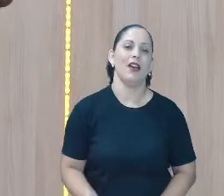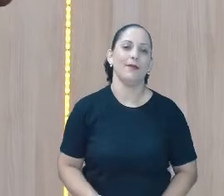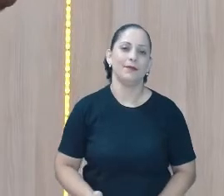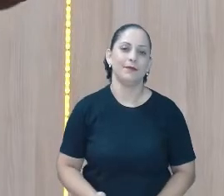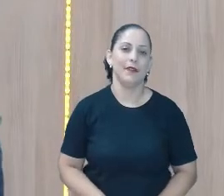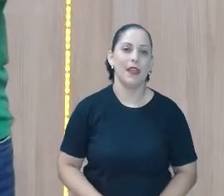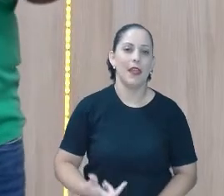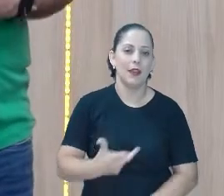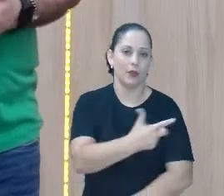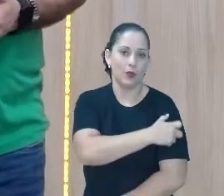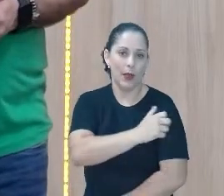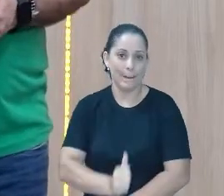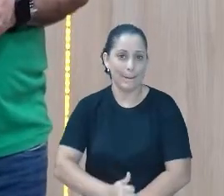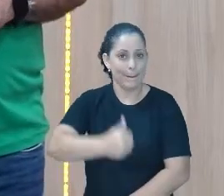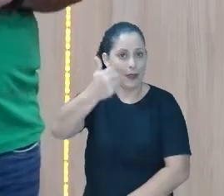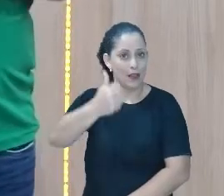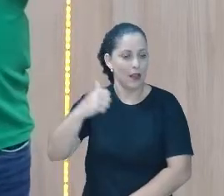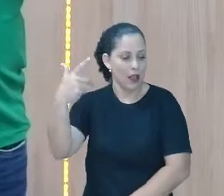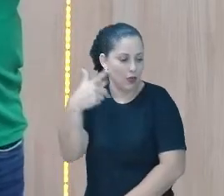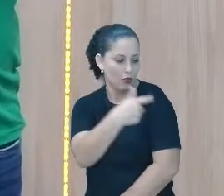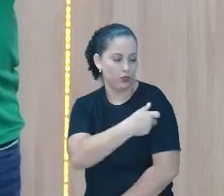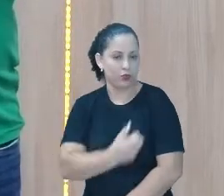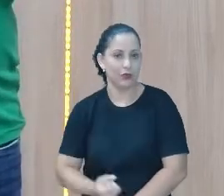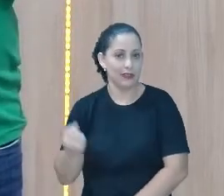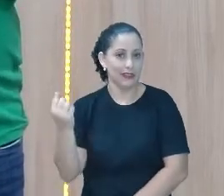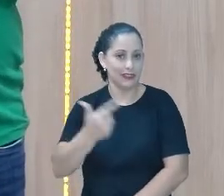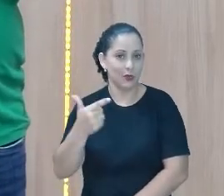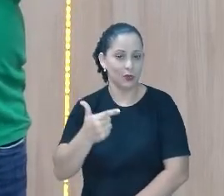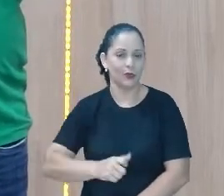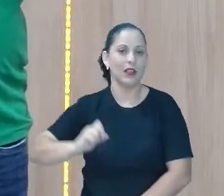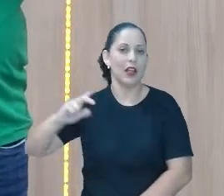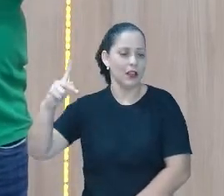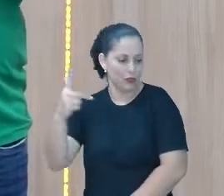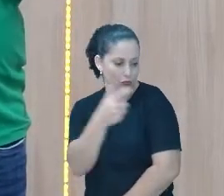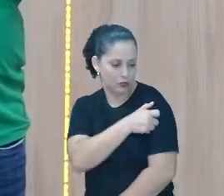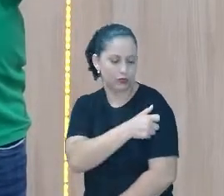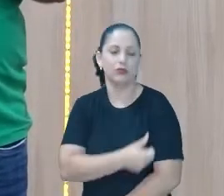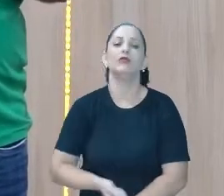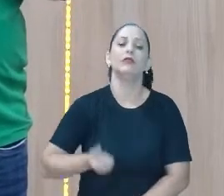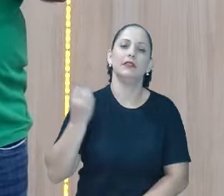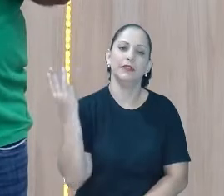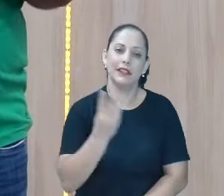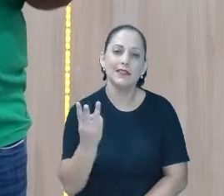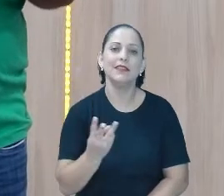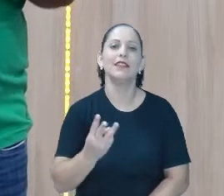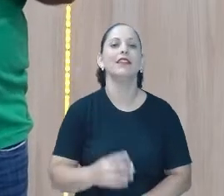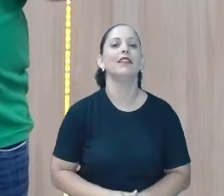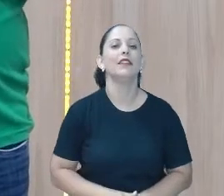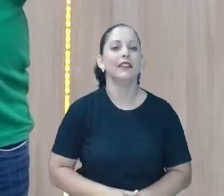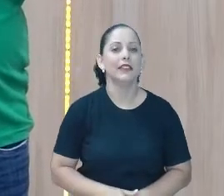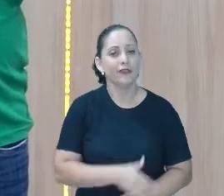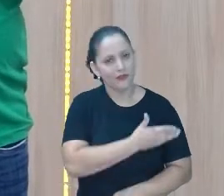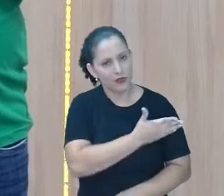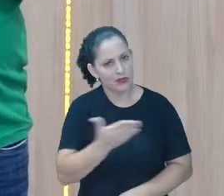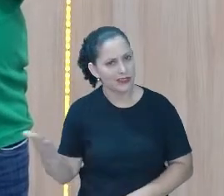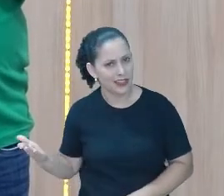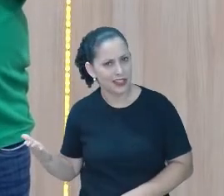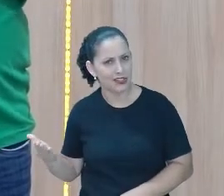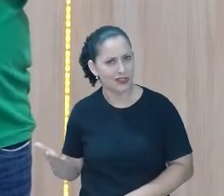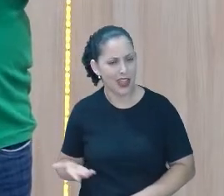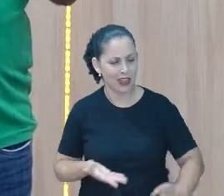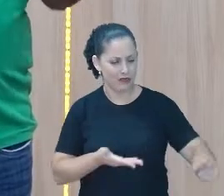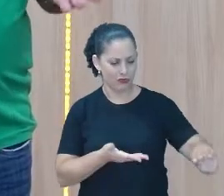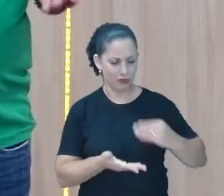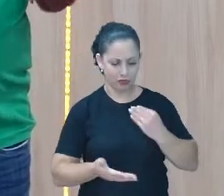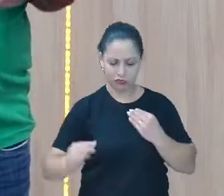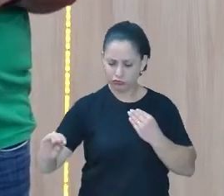doses da vacina e a dose de reforço. E, assim, quando chegar alguma notícia para vocês, procurem.